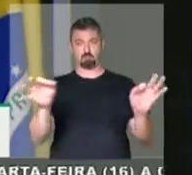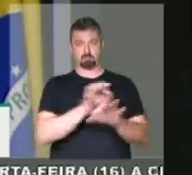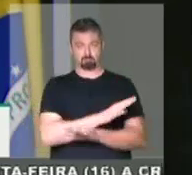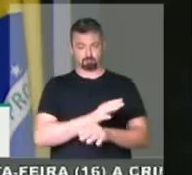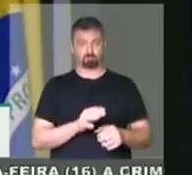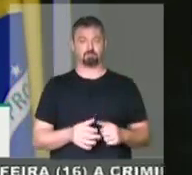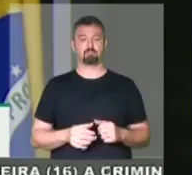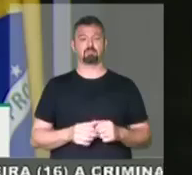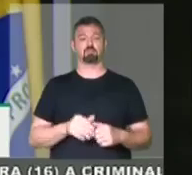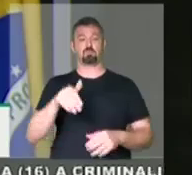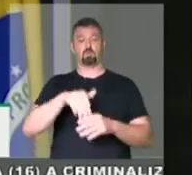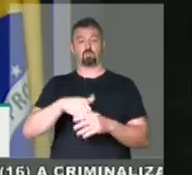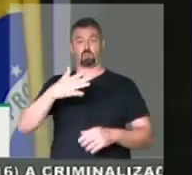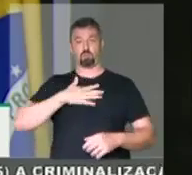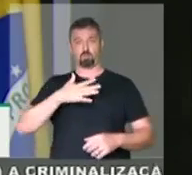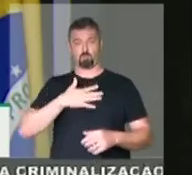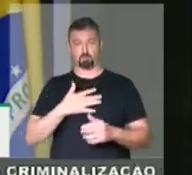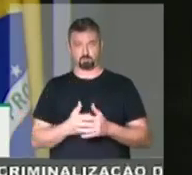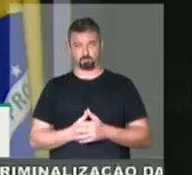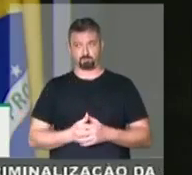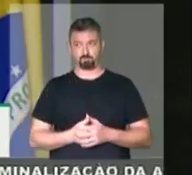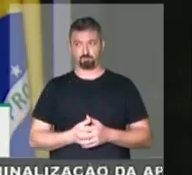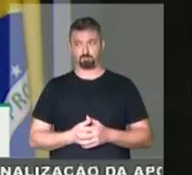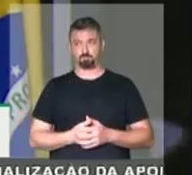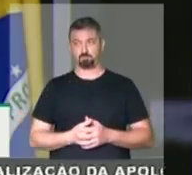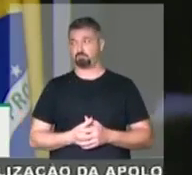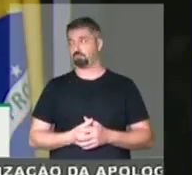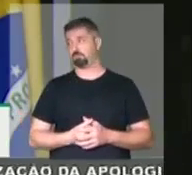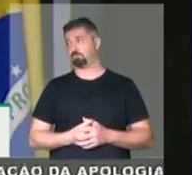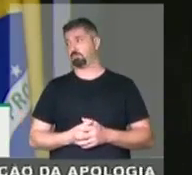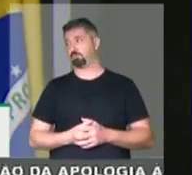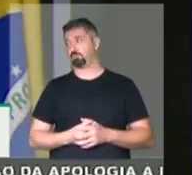relatório. Voto do relator.